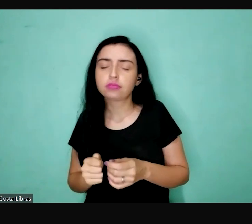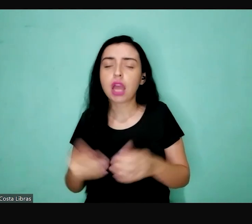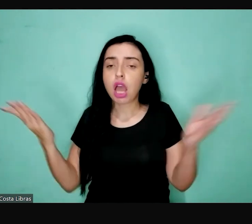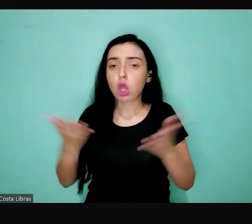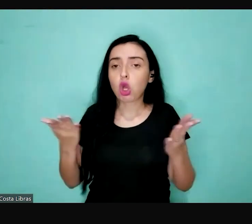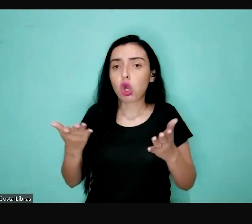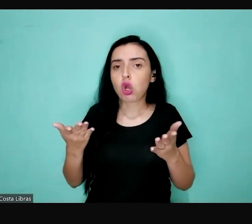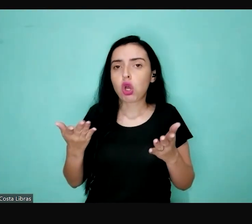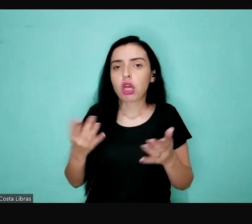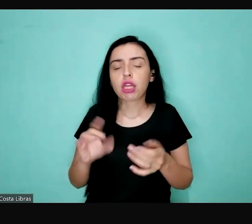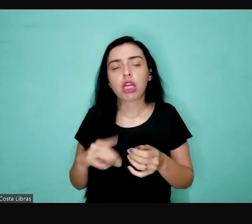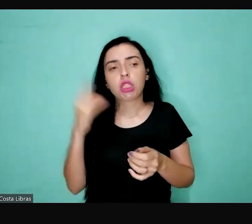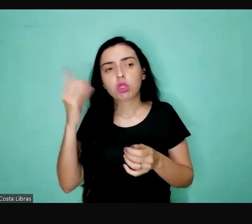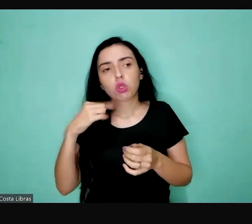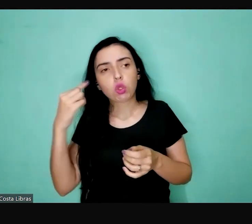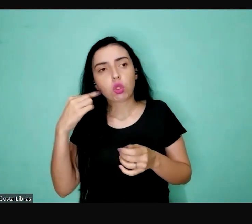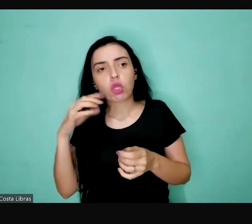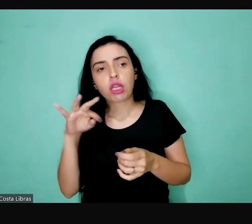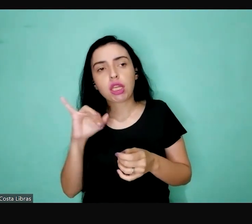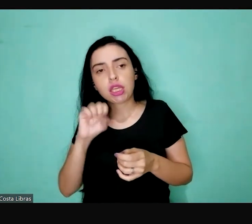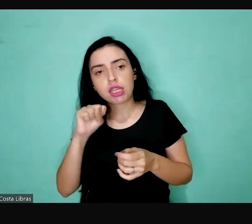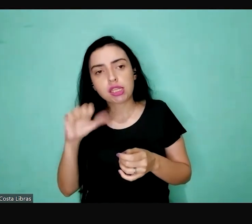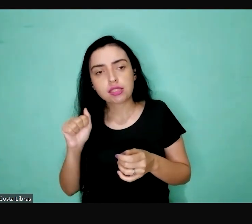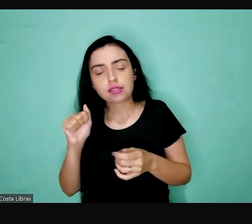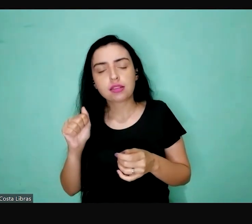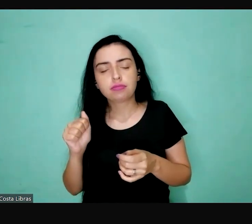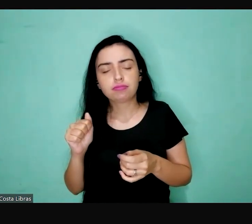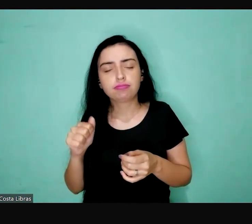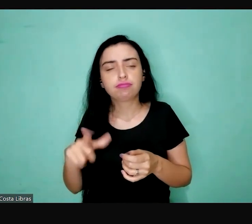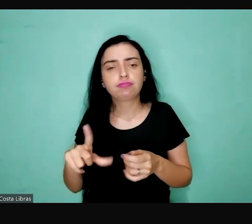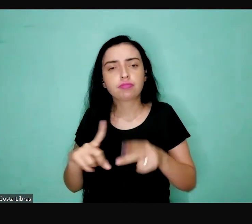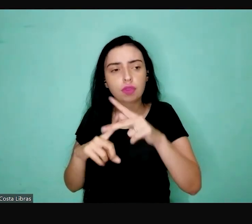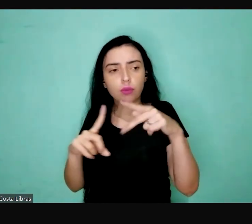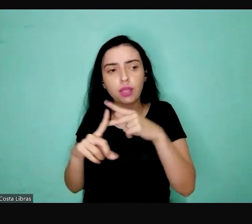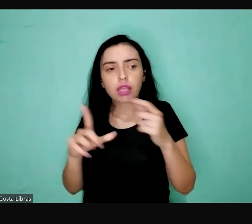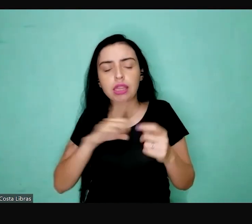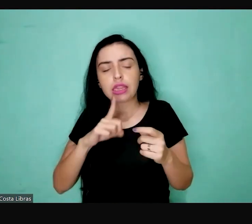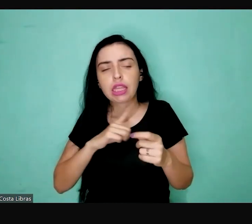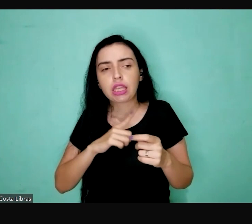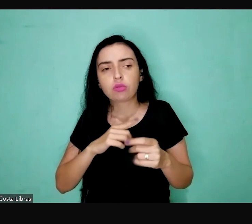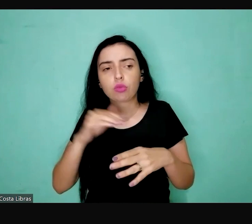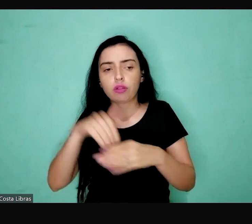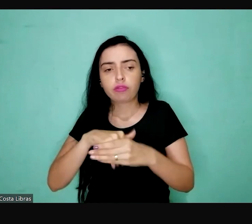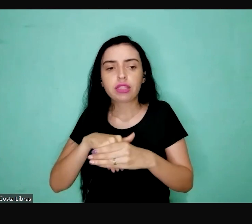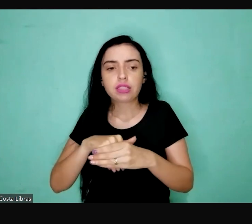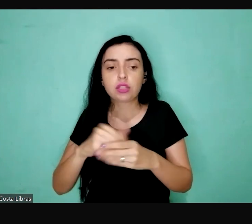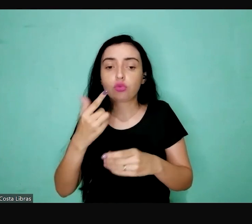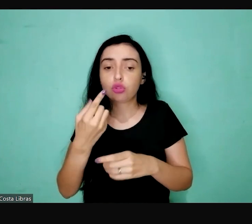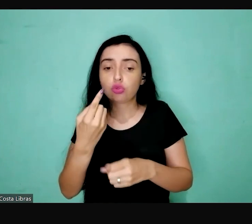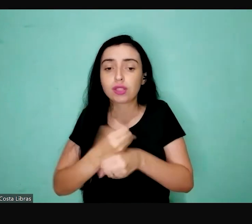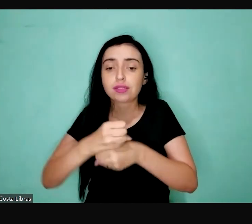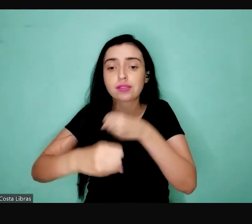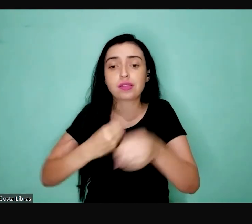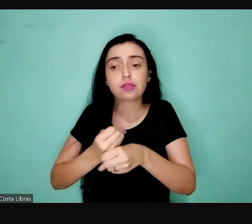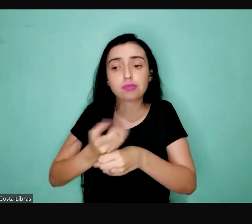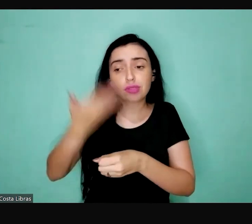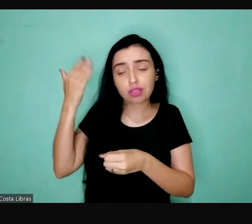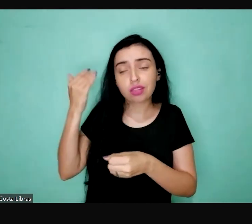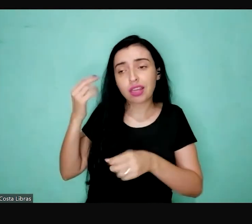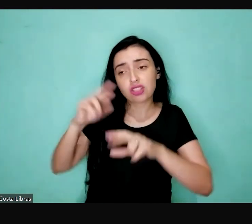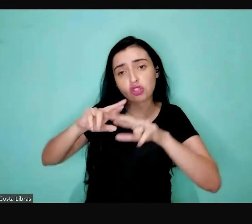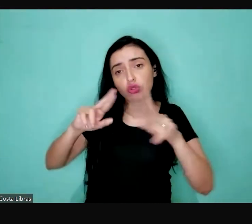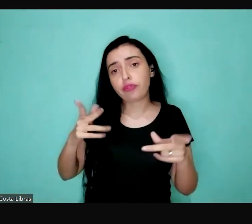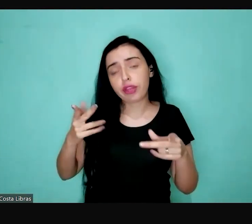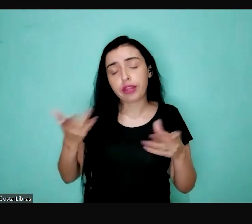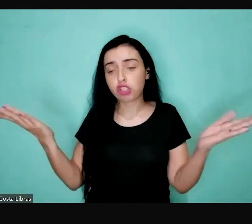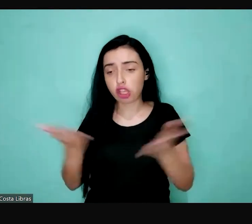turma previdenciária. Recentemente nós tivemos, né, uma decisão que há 2 anos foi de uma forma e agora de uma outra